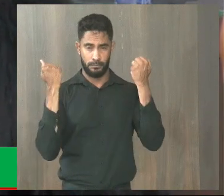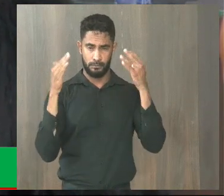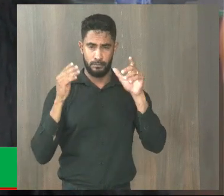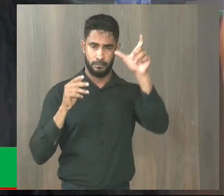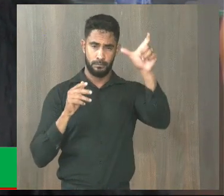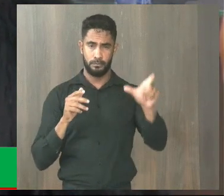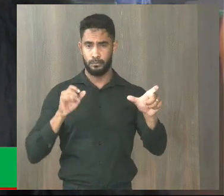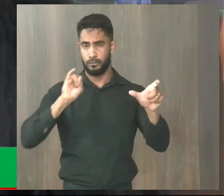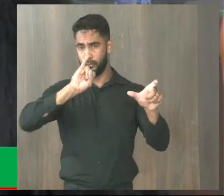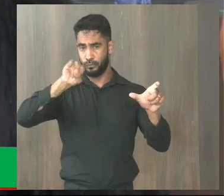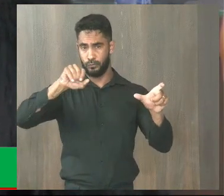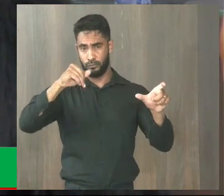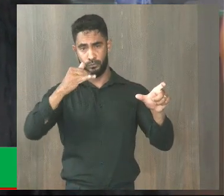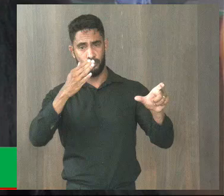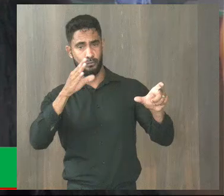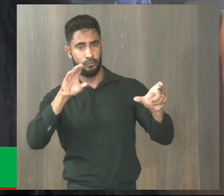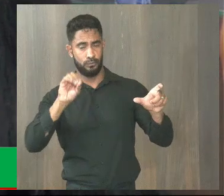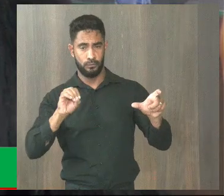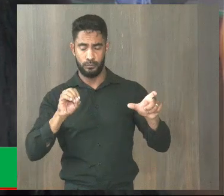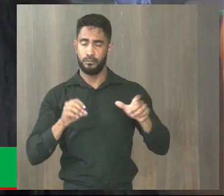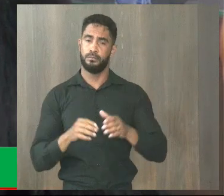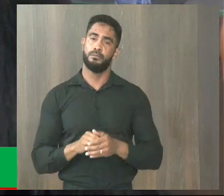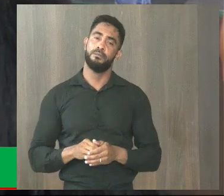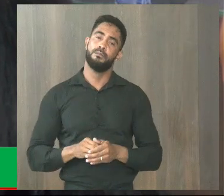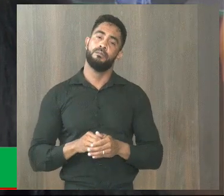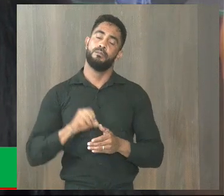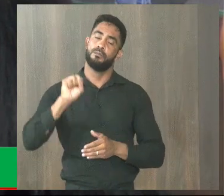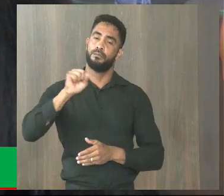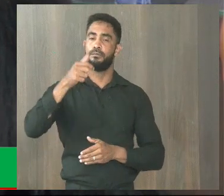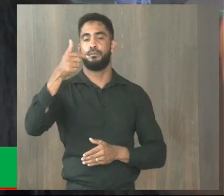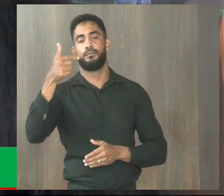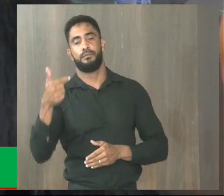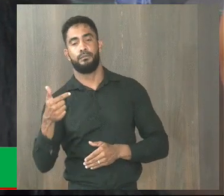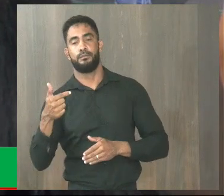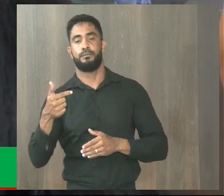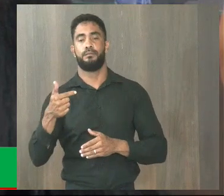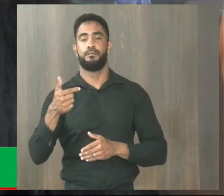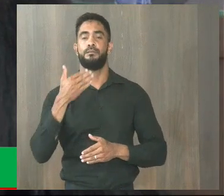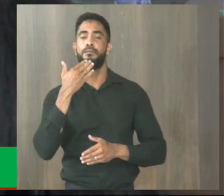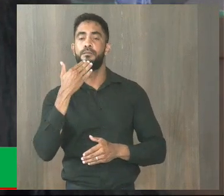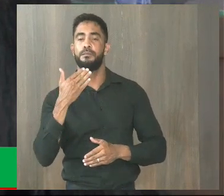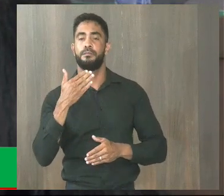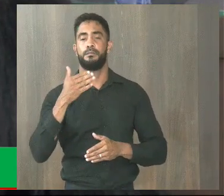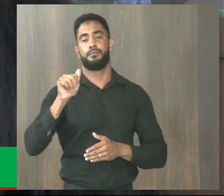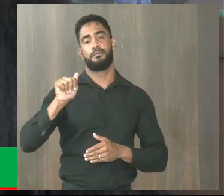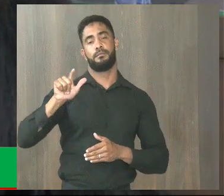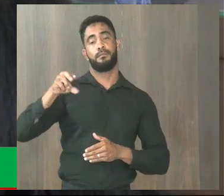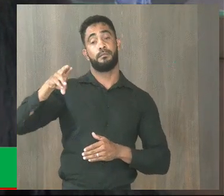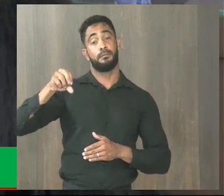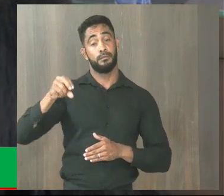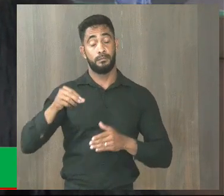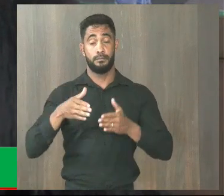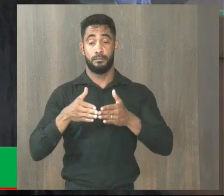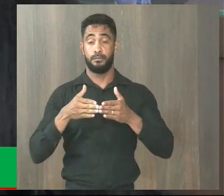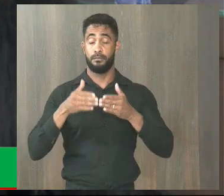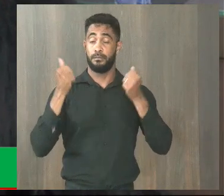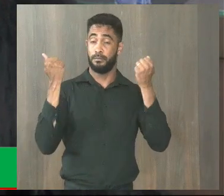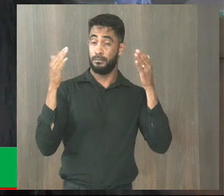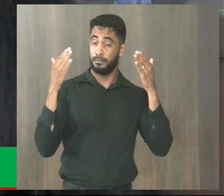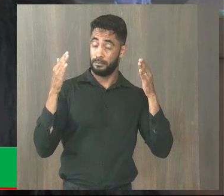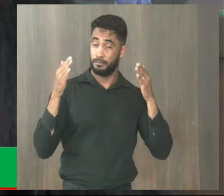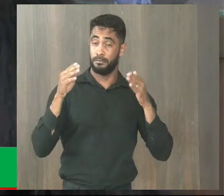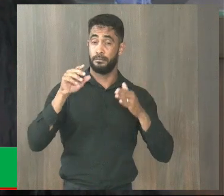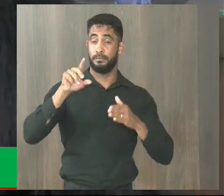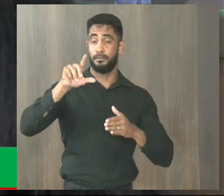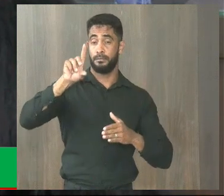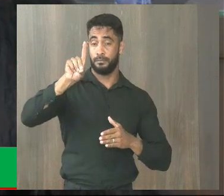João Luiz Alexandre. Requerimento 088/2024, de autoria do vereador Sargento Almir. Moção de aplausos ao senhor Delclides